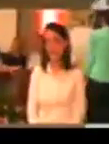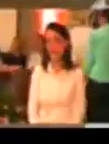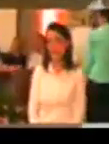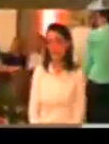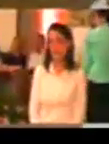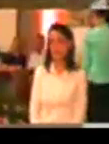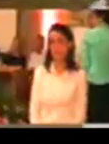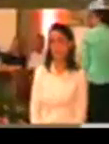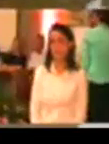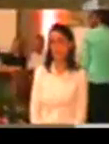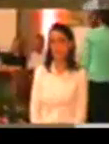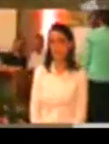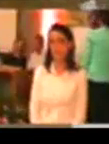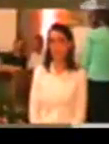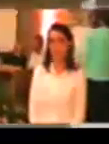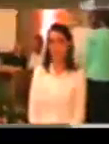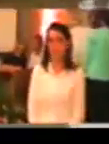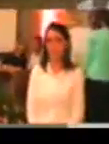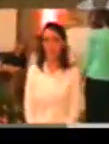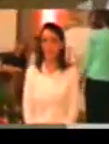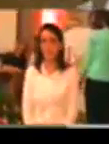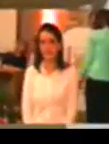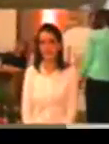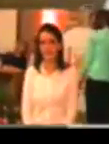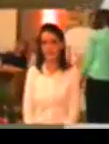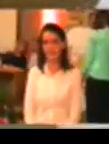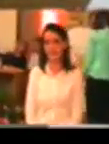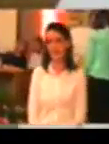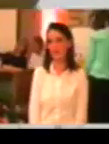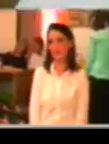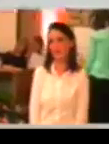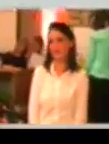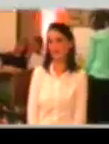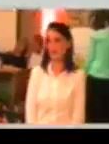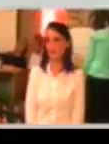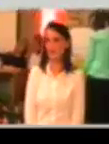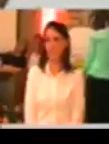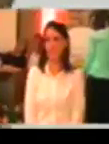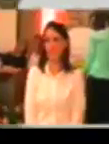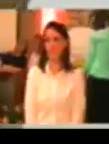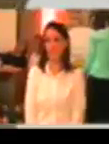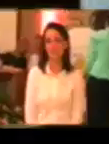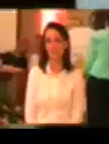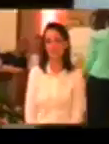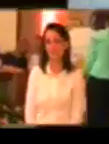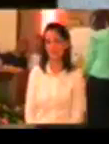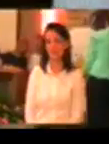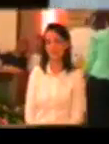Quem é que vai entregar? Peraí. Agora não me levantar, né?